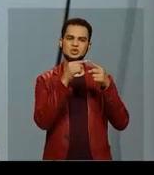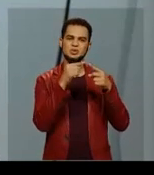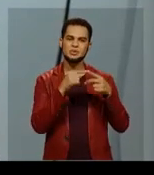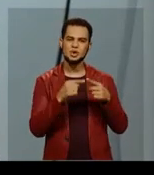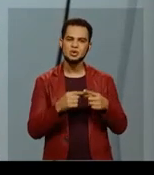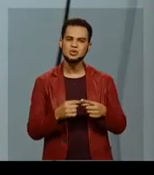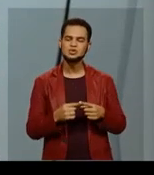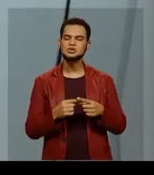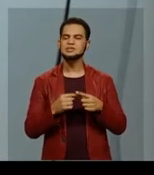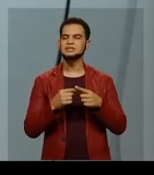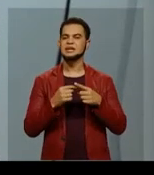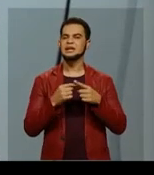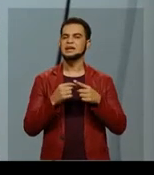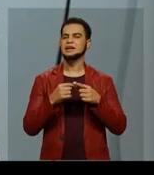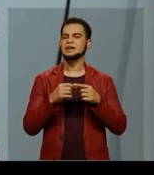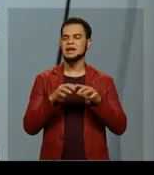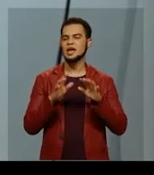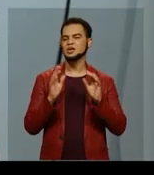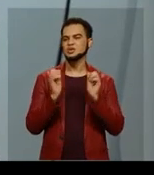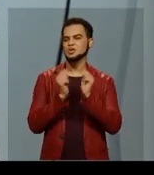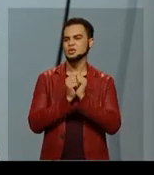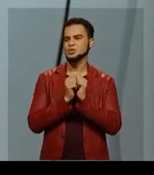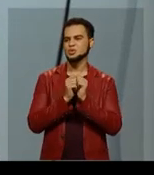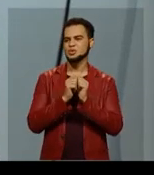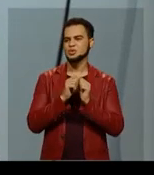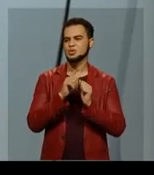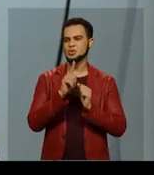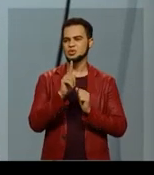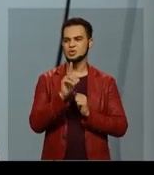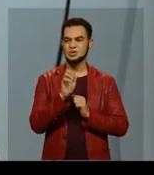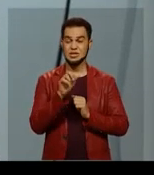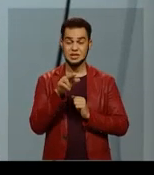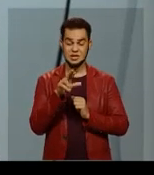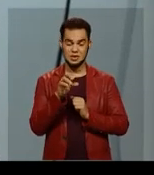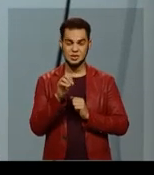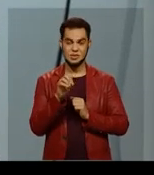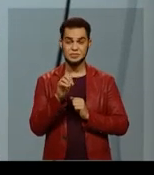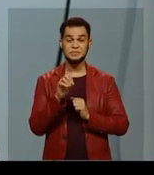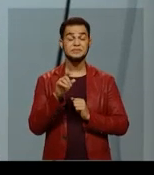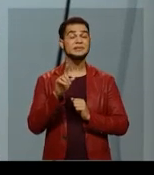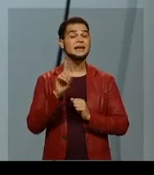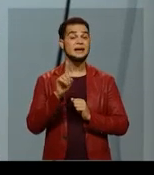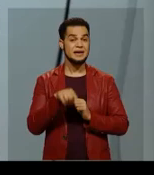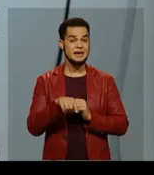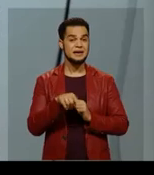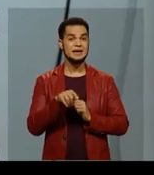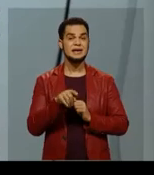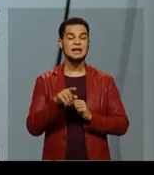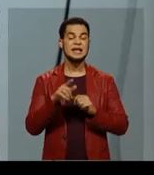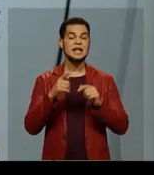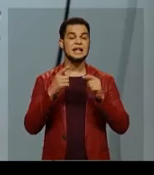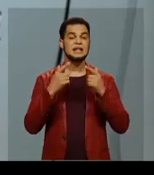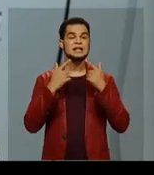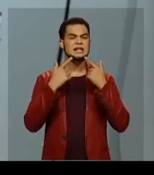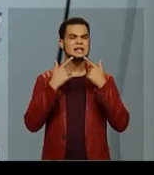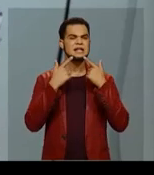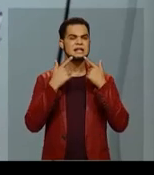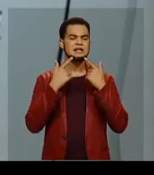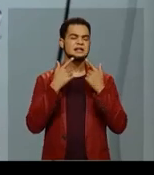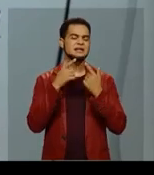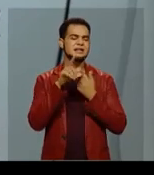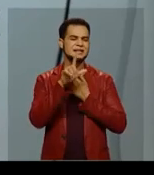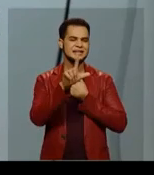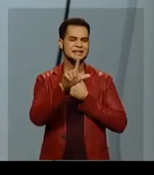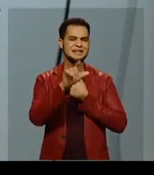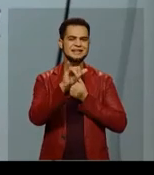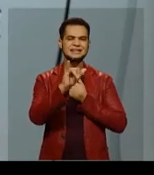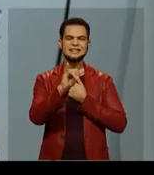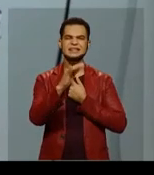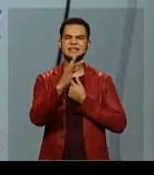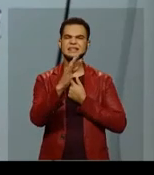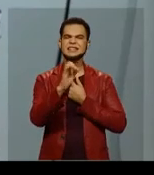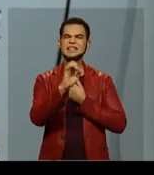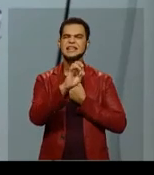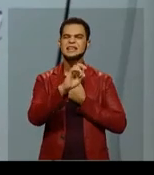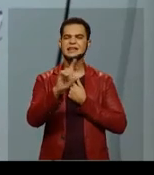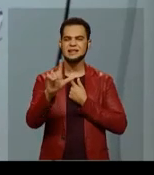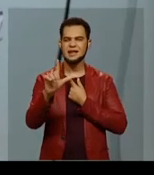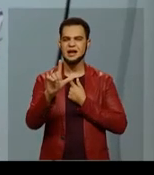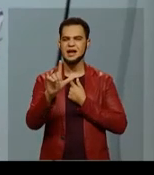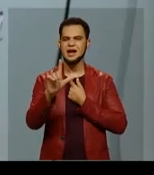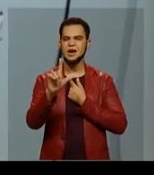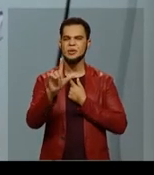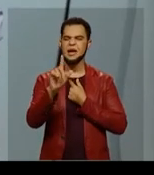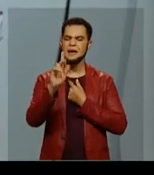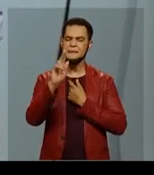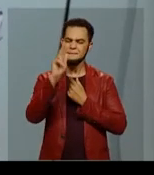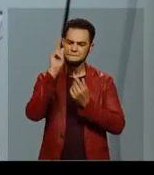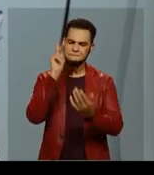com o gênero. Gênero literário e não literário. Então, o gênero literário ele é subjetivo. Se ele é subjetivo, ele tem